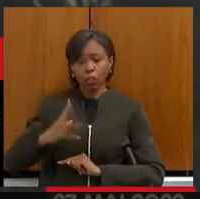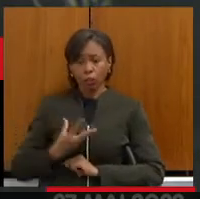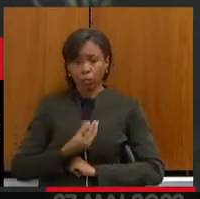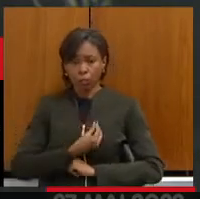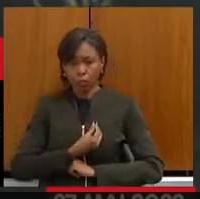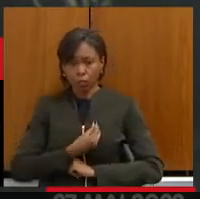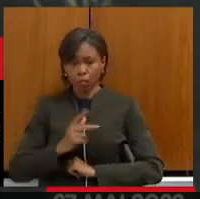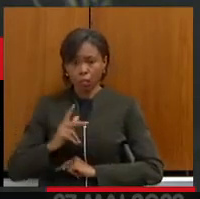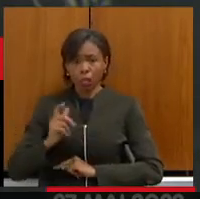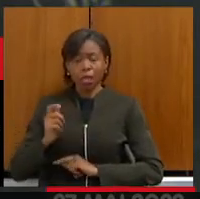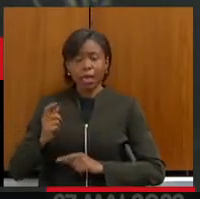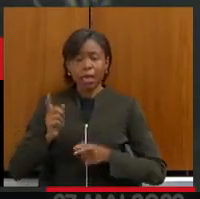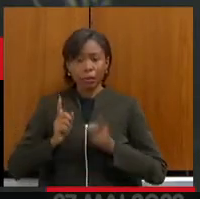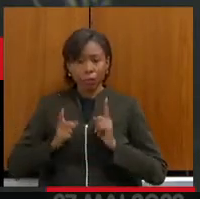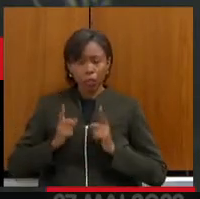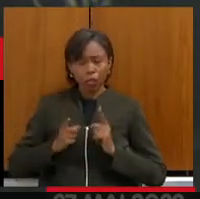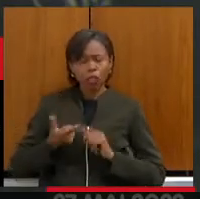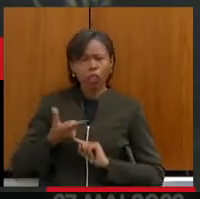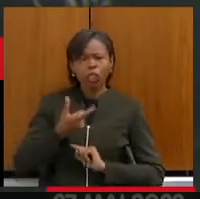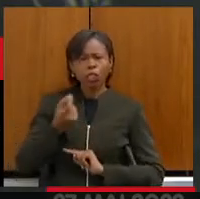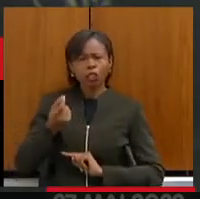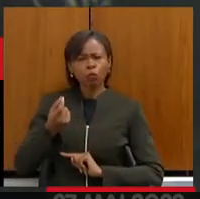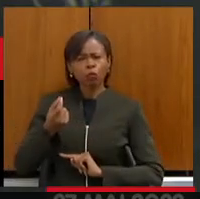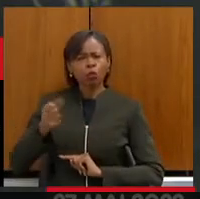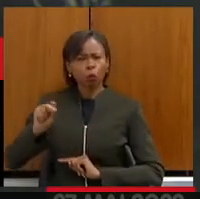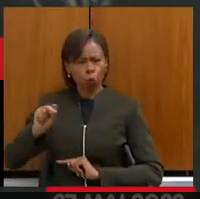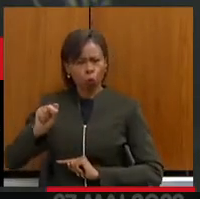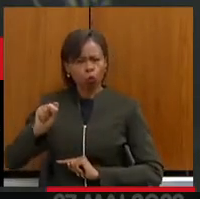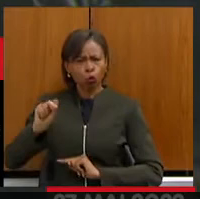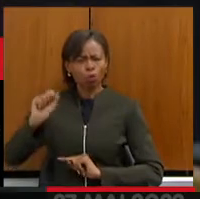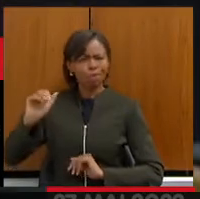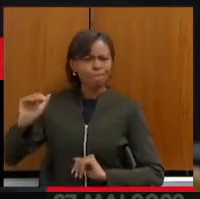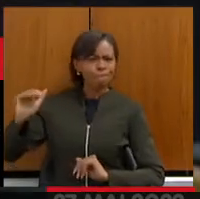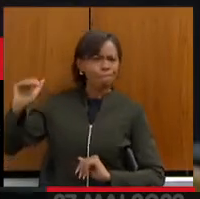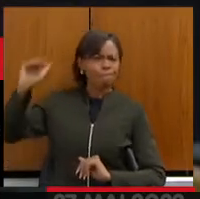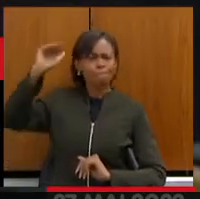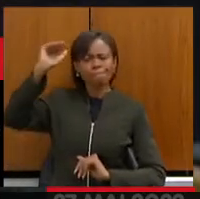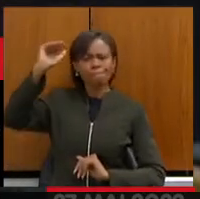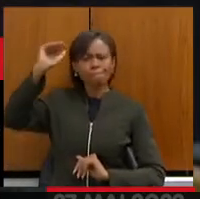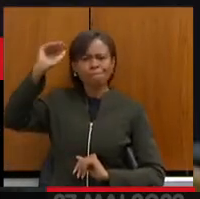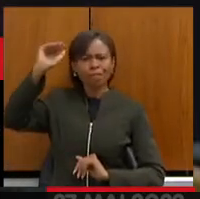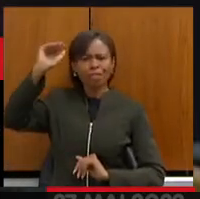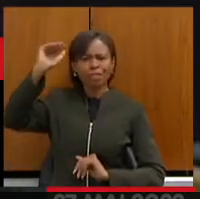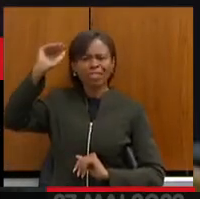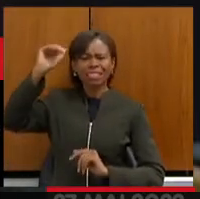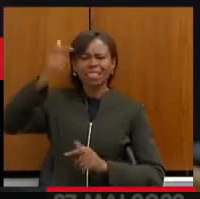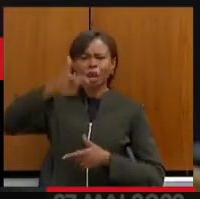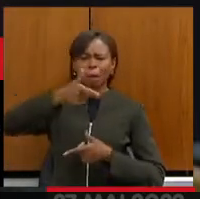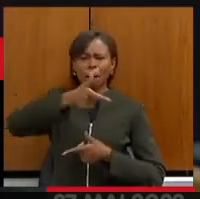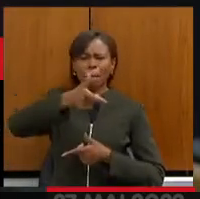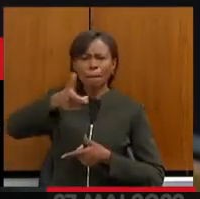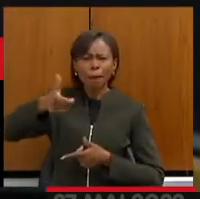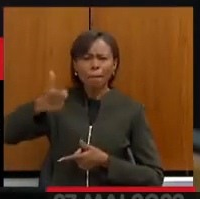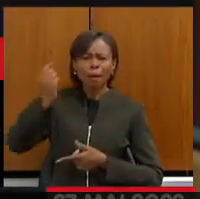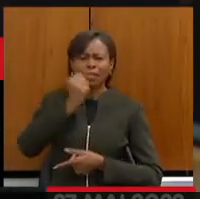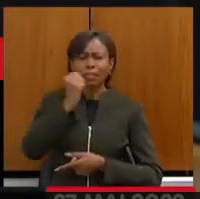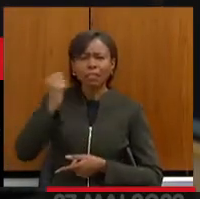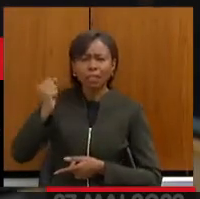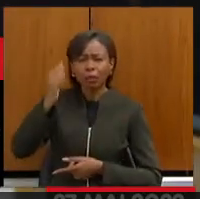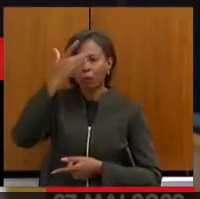desde 2008 no topo do ranking mundial de assassinatos de pessoas TRANS e em